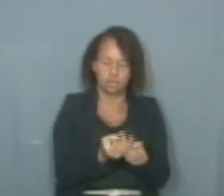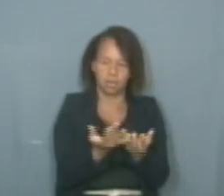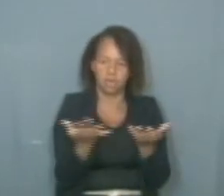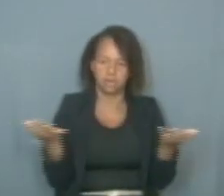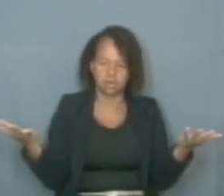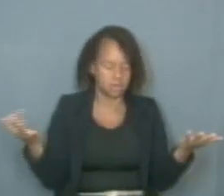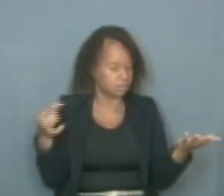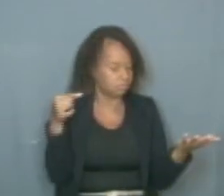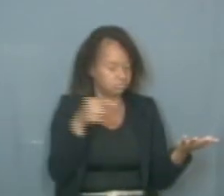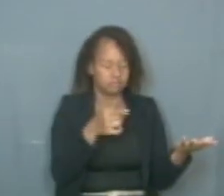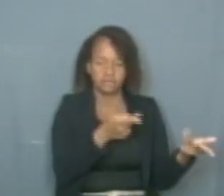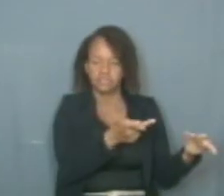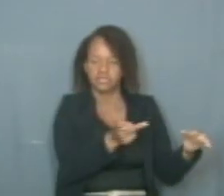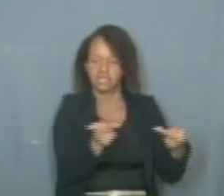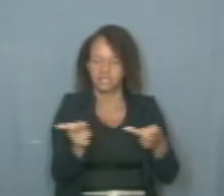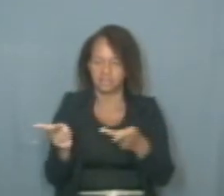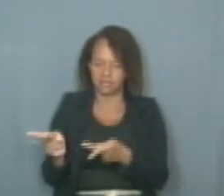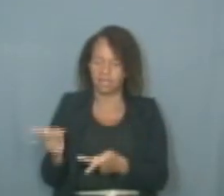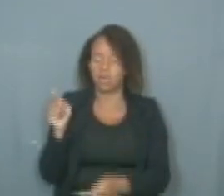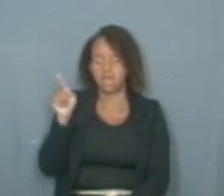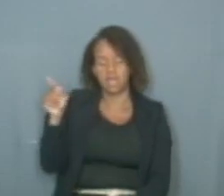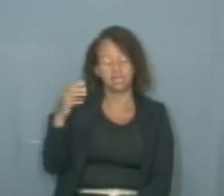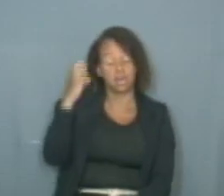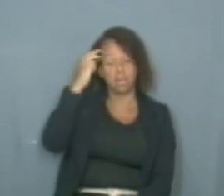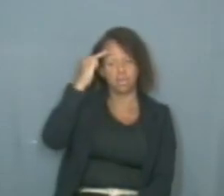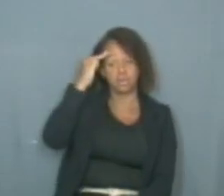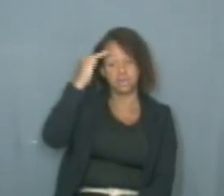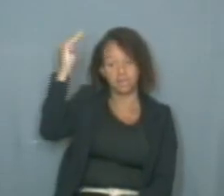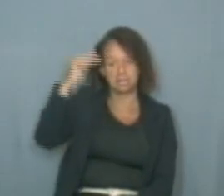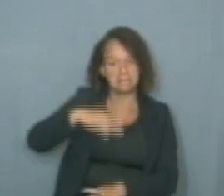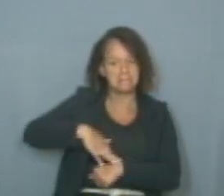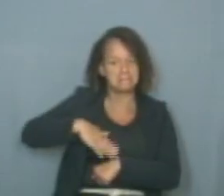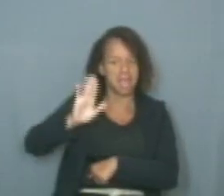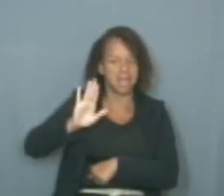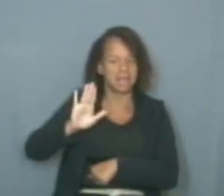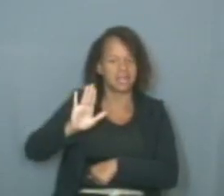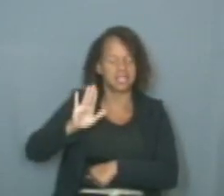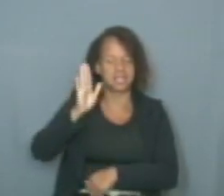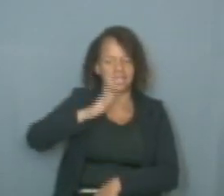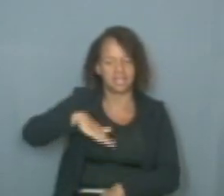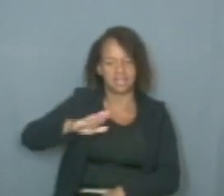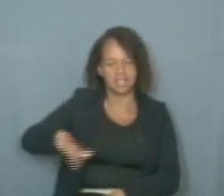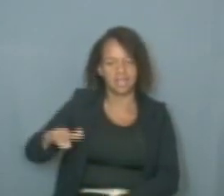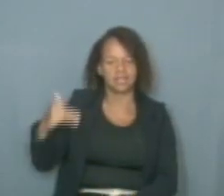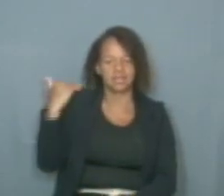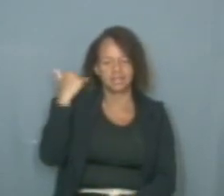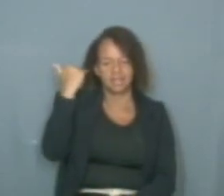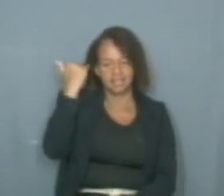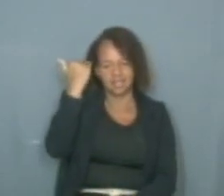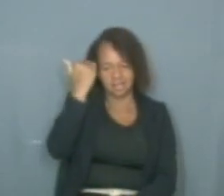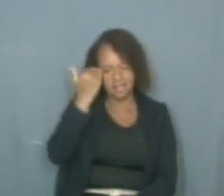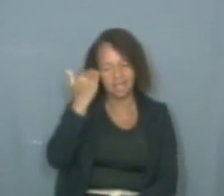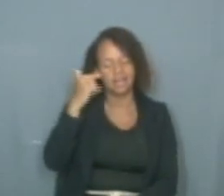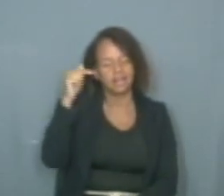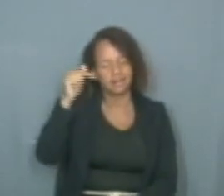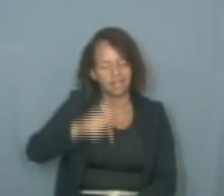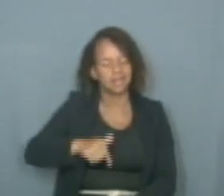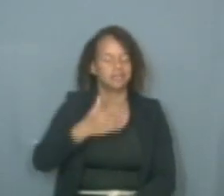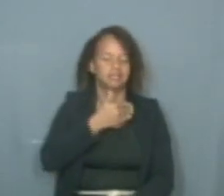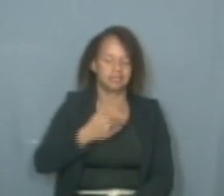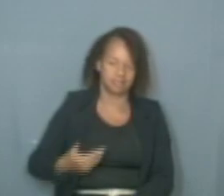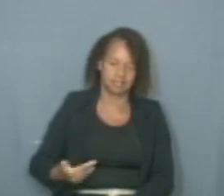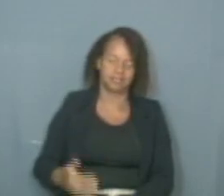exposições. Este é o museu que mais recebe crianças e adolescentes da nossa rede